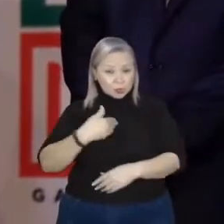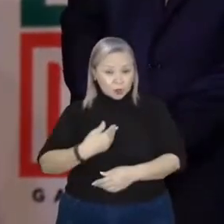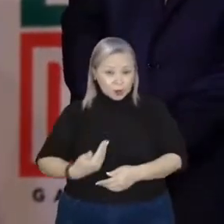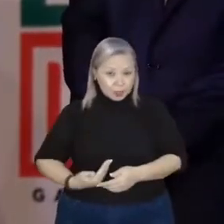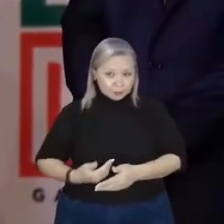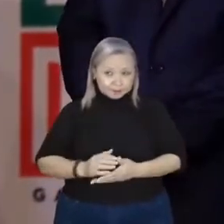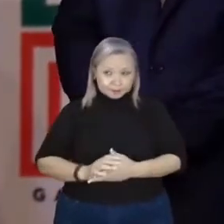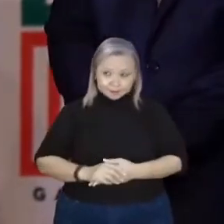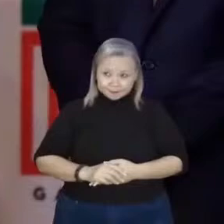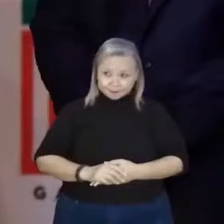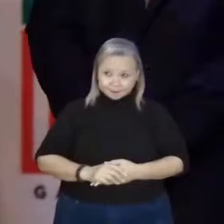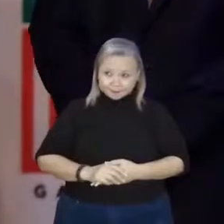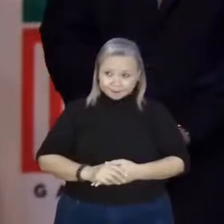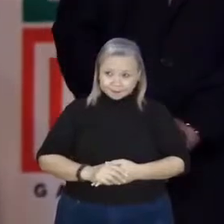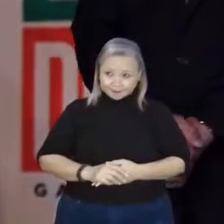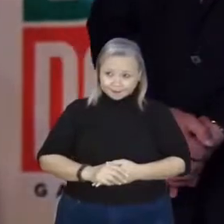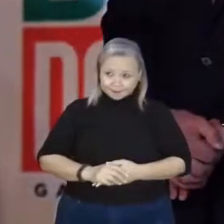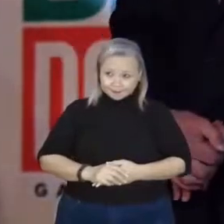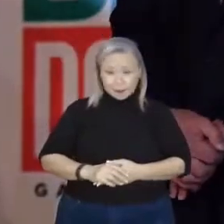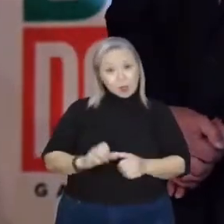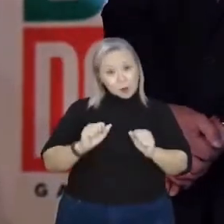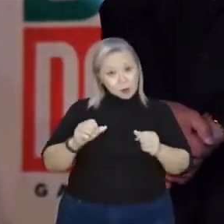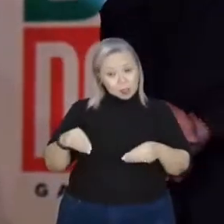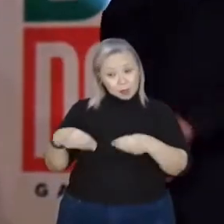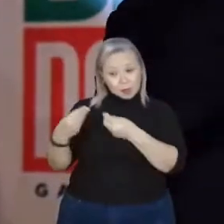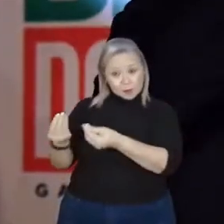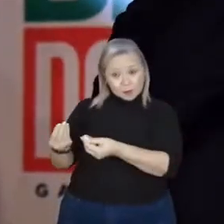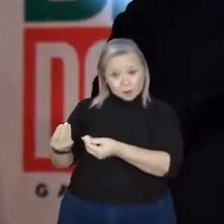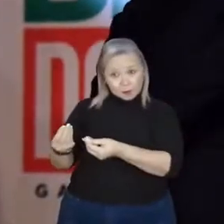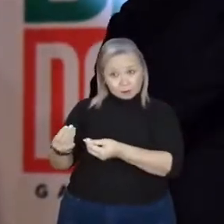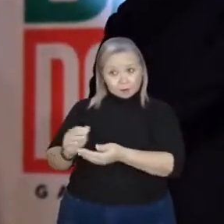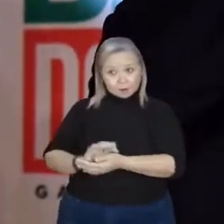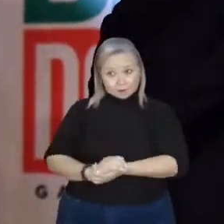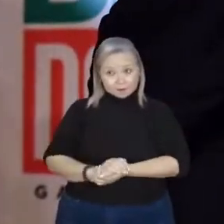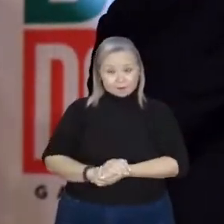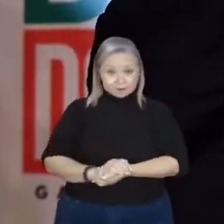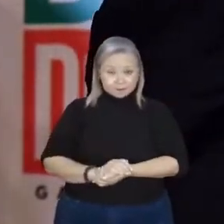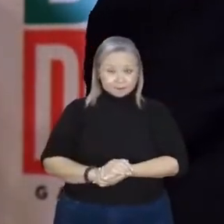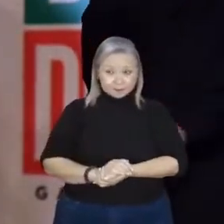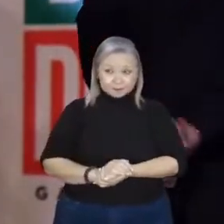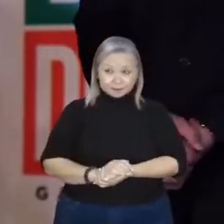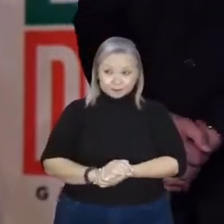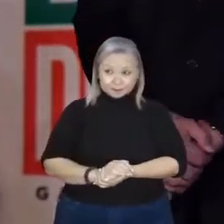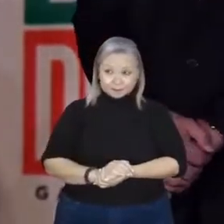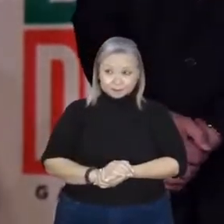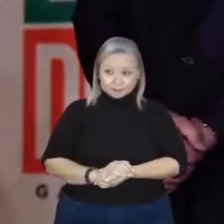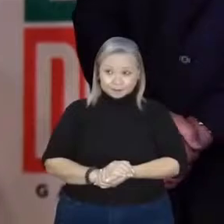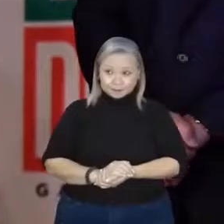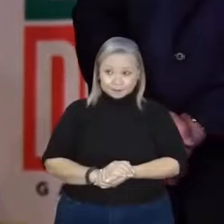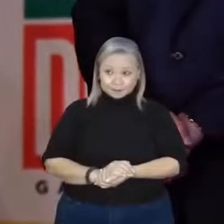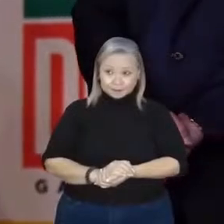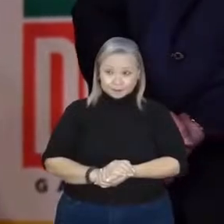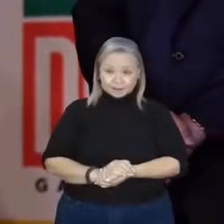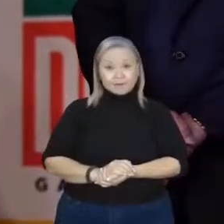Devolver o dinheiro. Se deixar, nós pagamos a dívida do PT com ela.